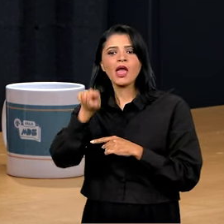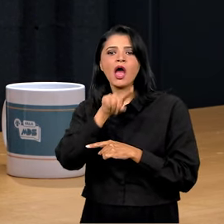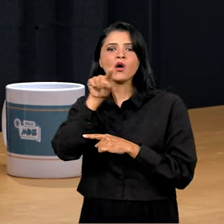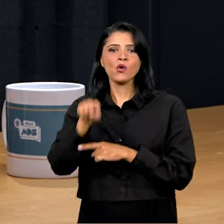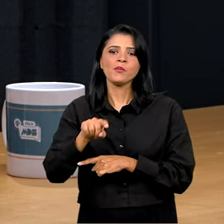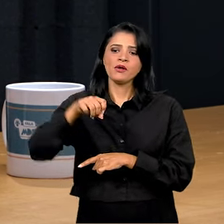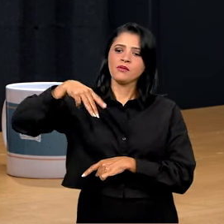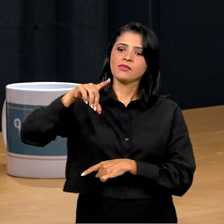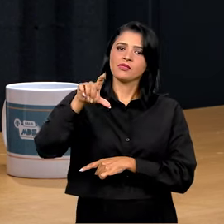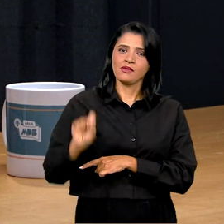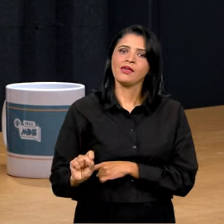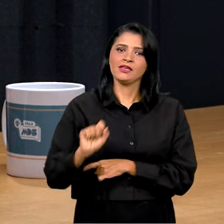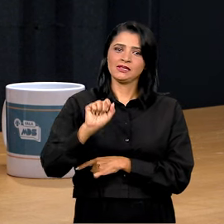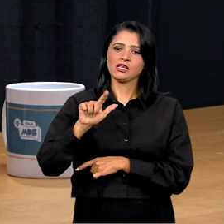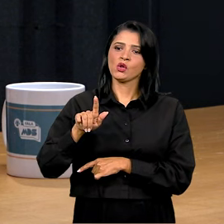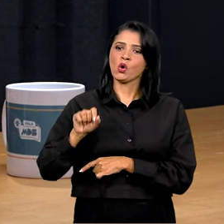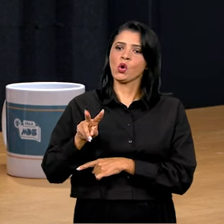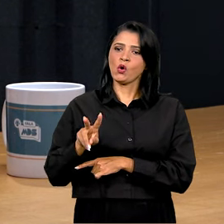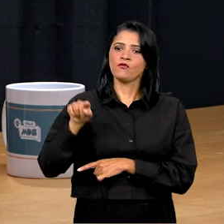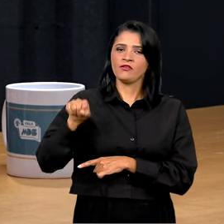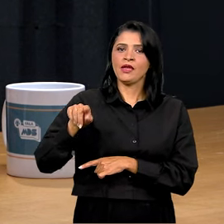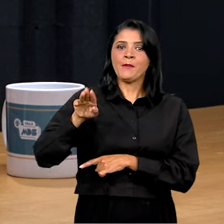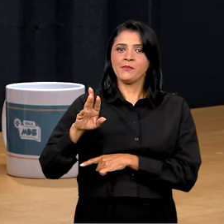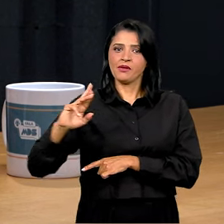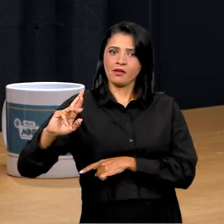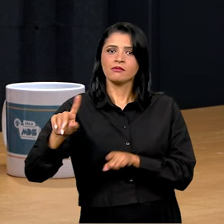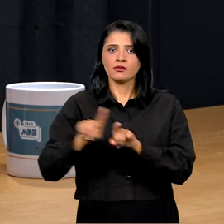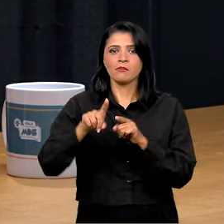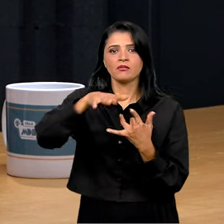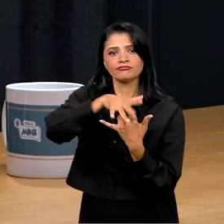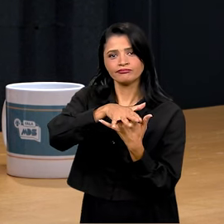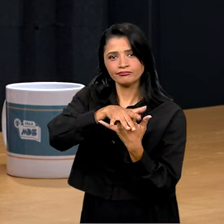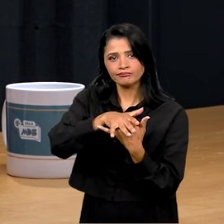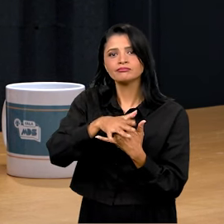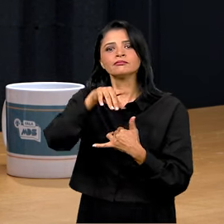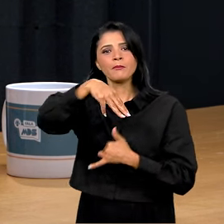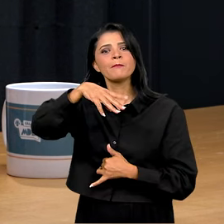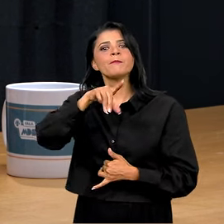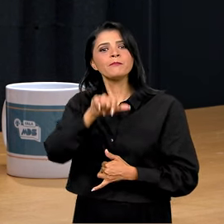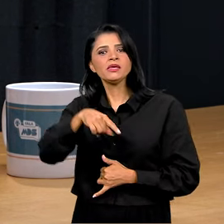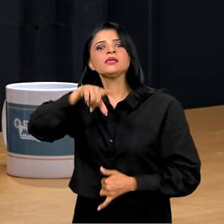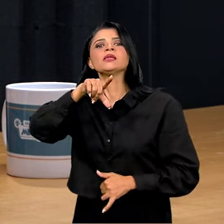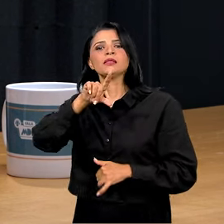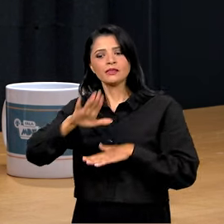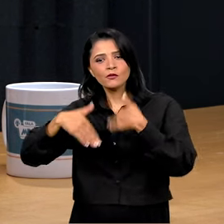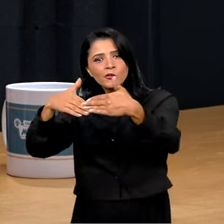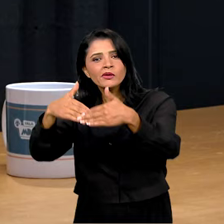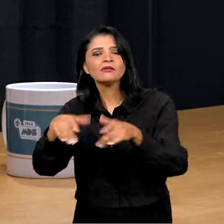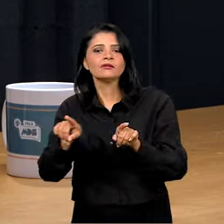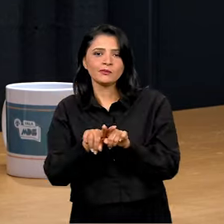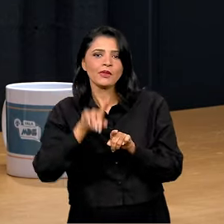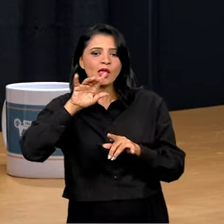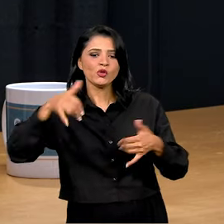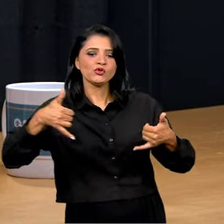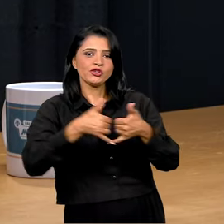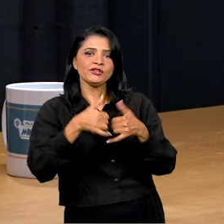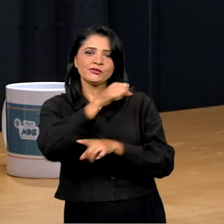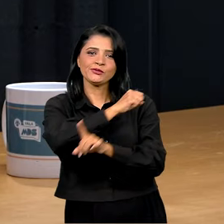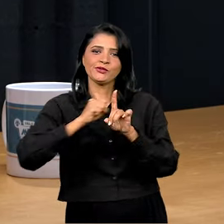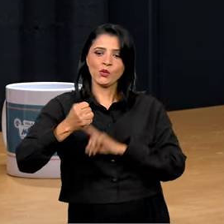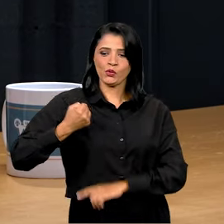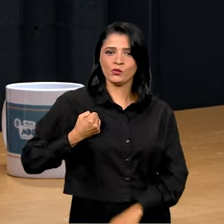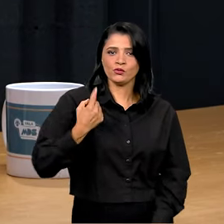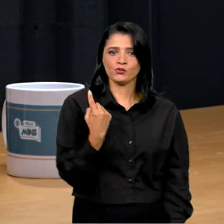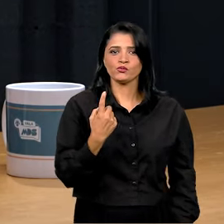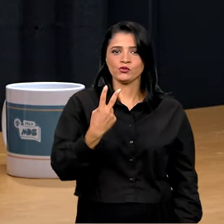@ MDS goov BR tem também o YouTube no @ desenvolvimento e o disque social